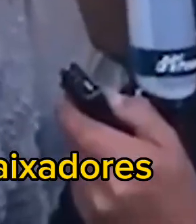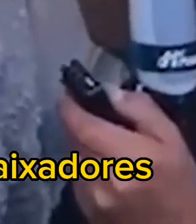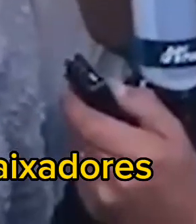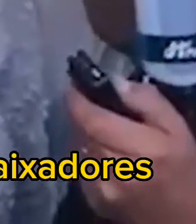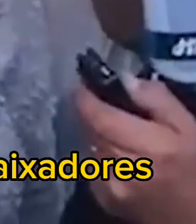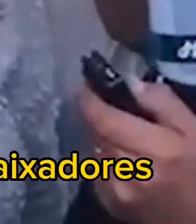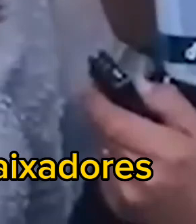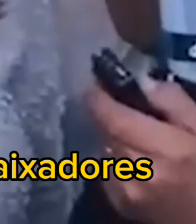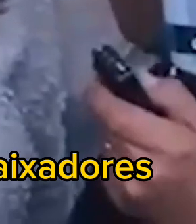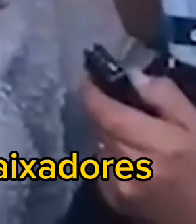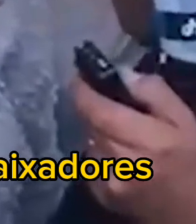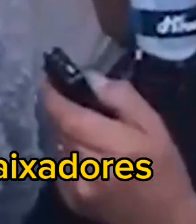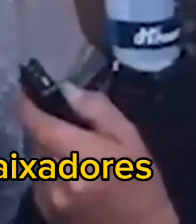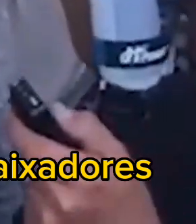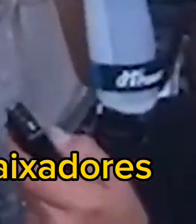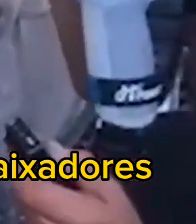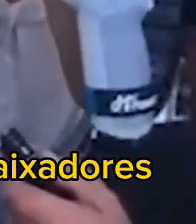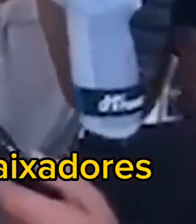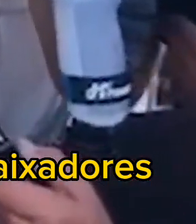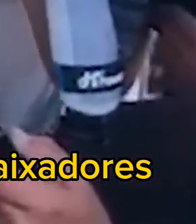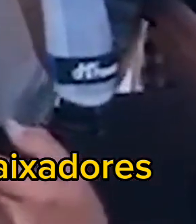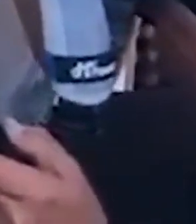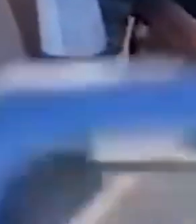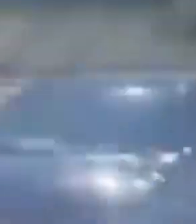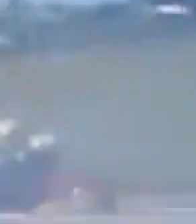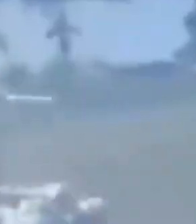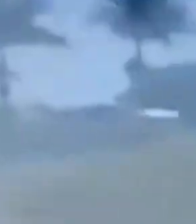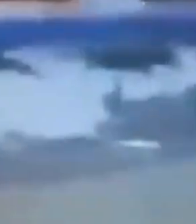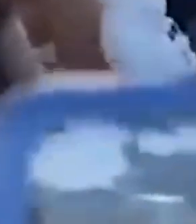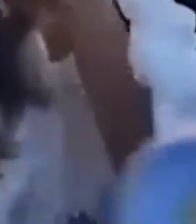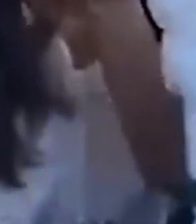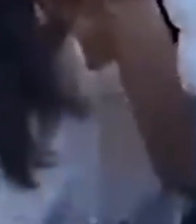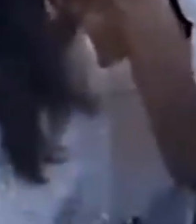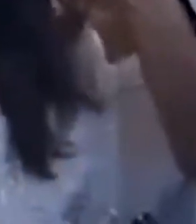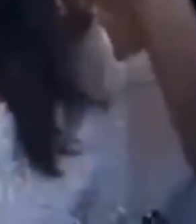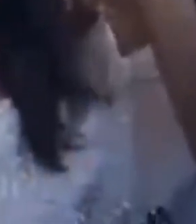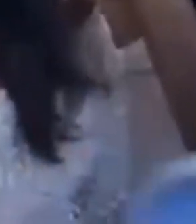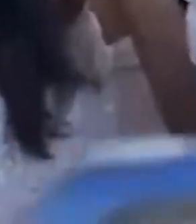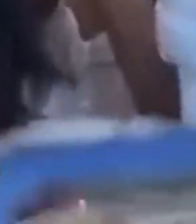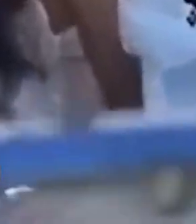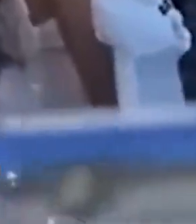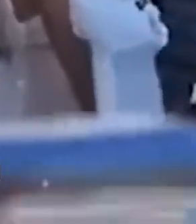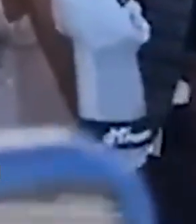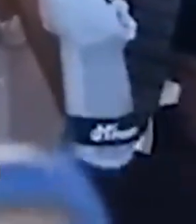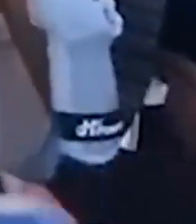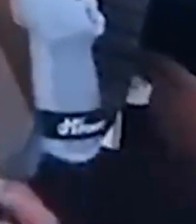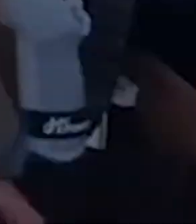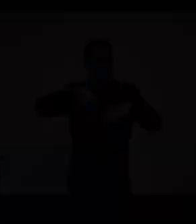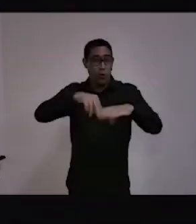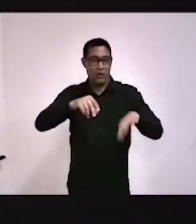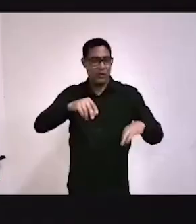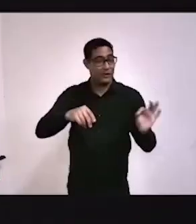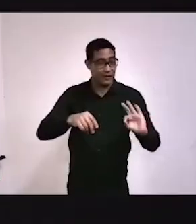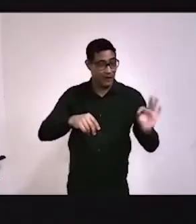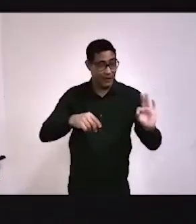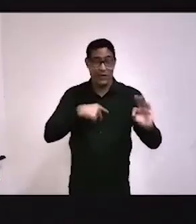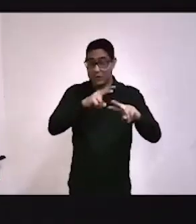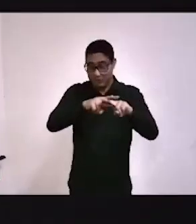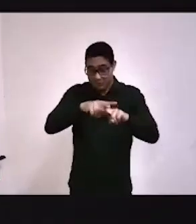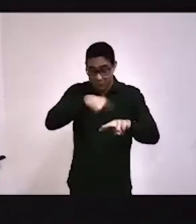não relacionadas à reunião com embaixadores compunham a ação judicial. Abre aspas, não